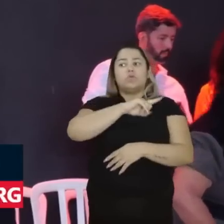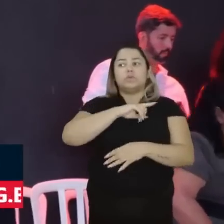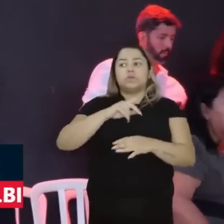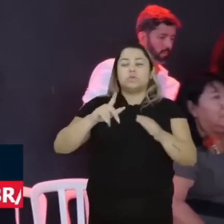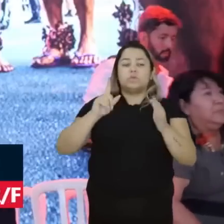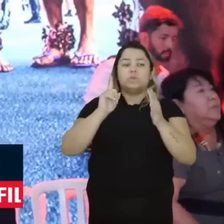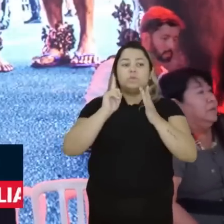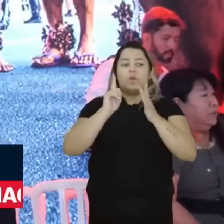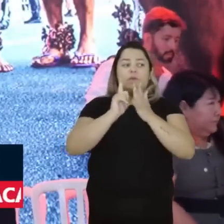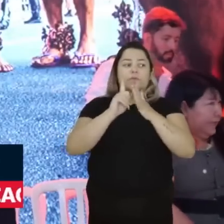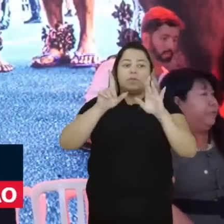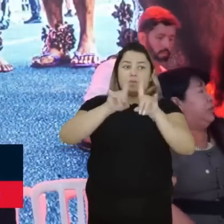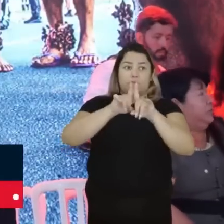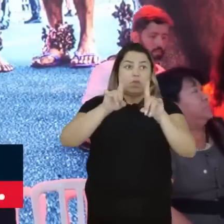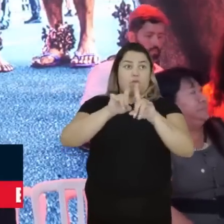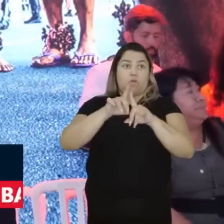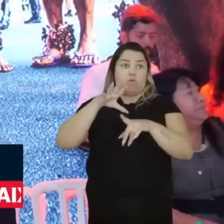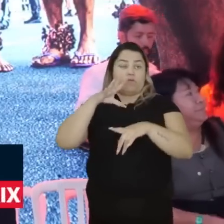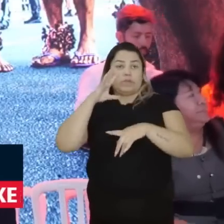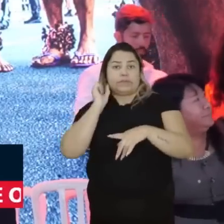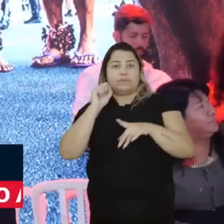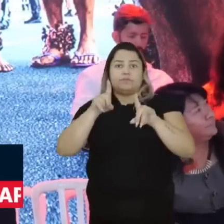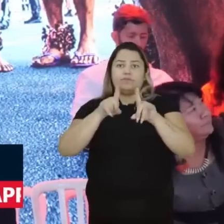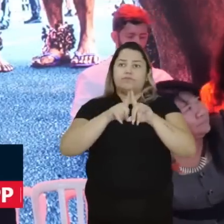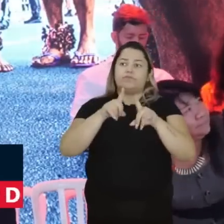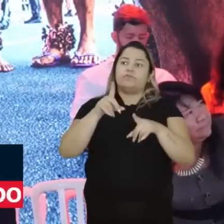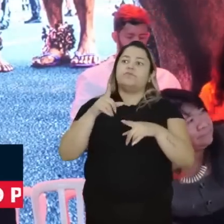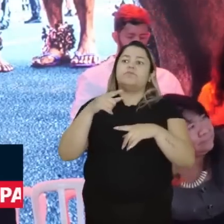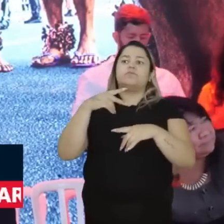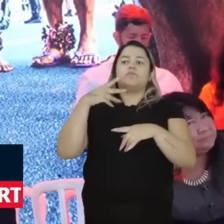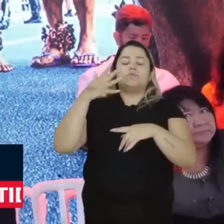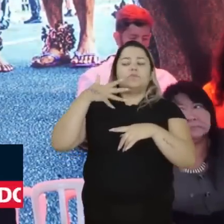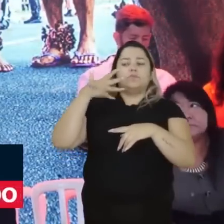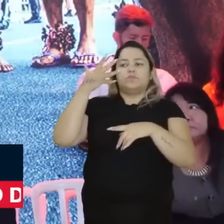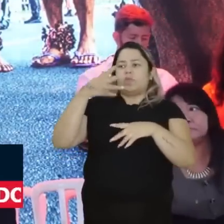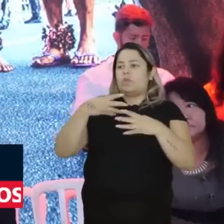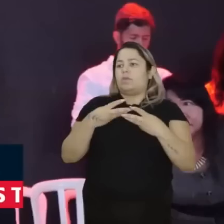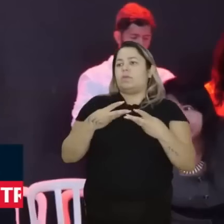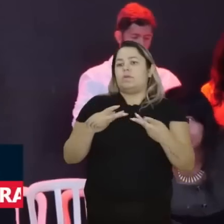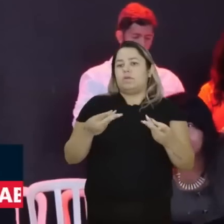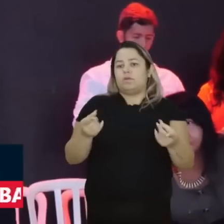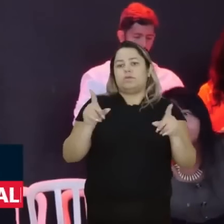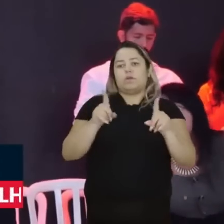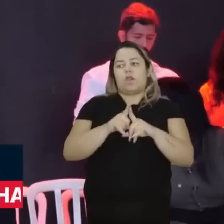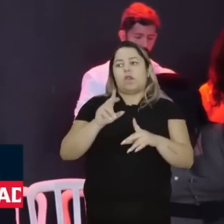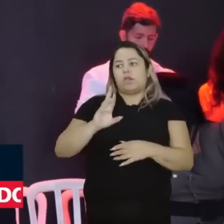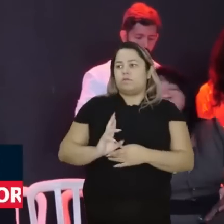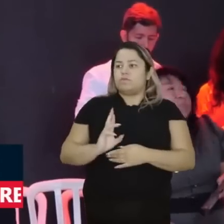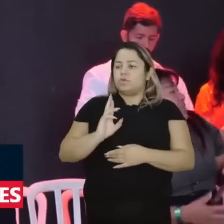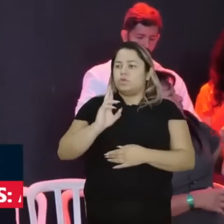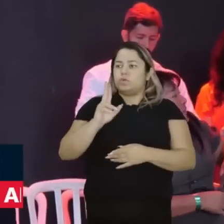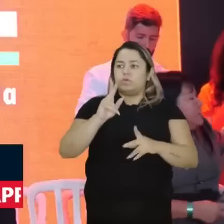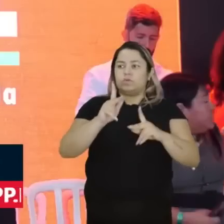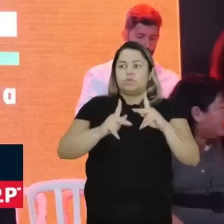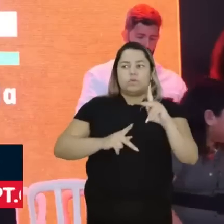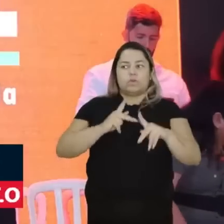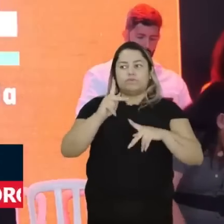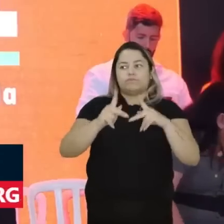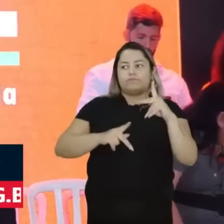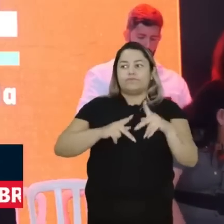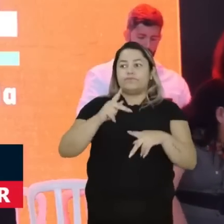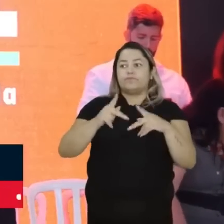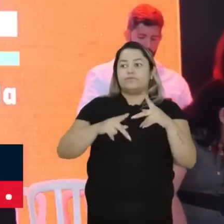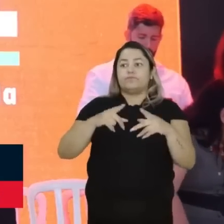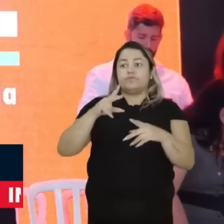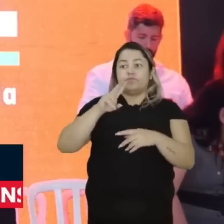Viemos aqui para ouvir os companheiros indígenas, que daqui a pouco vão falar, vários representantes dos povos indígenas, com o